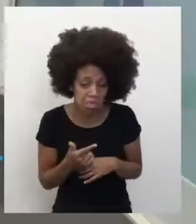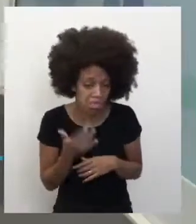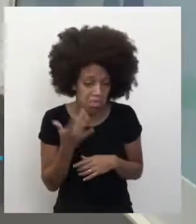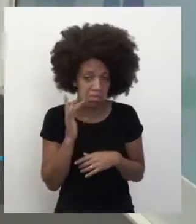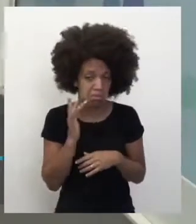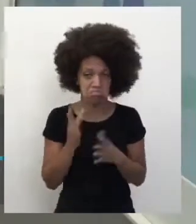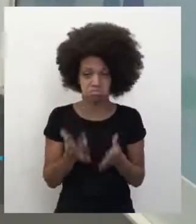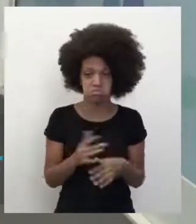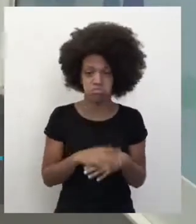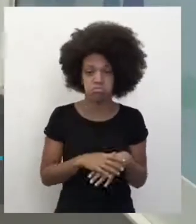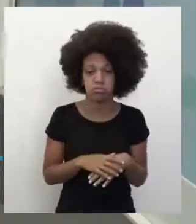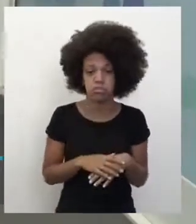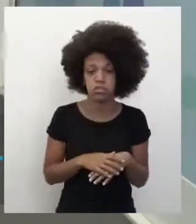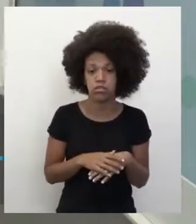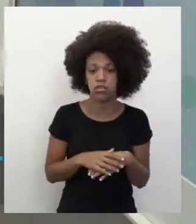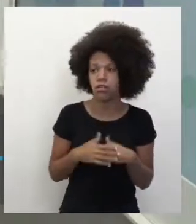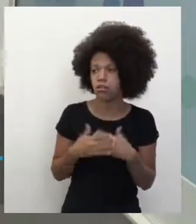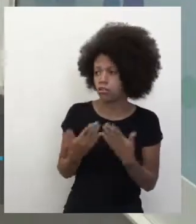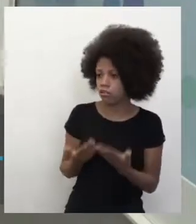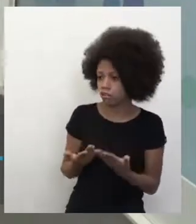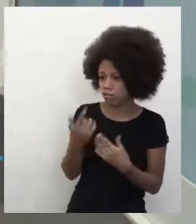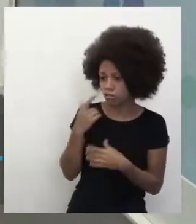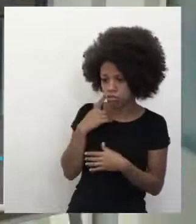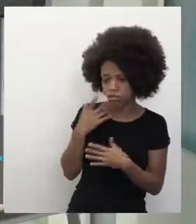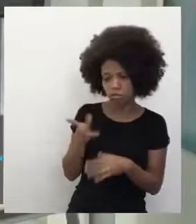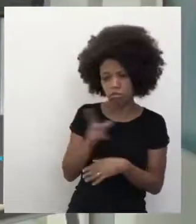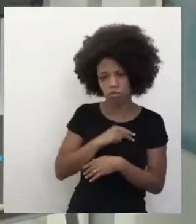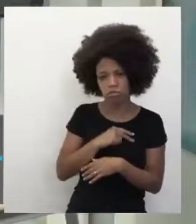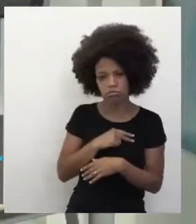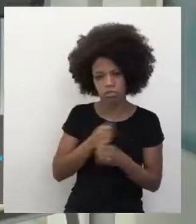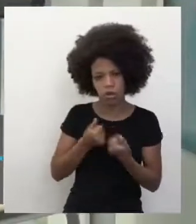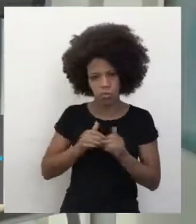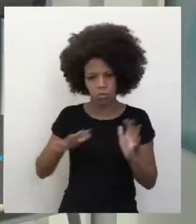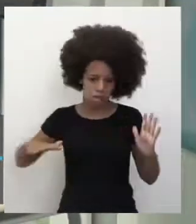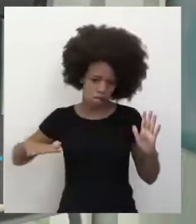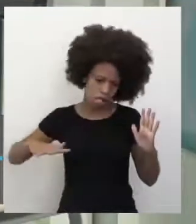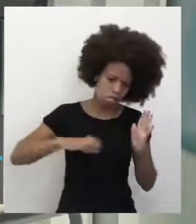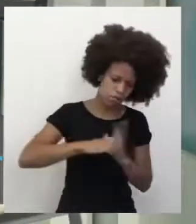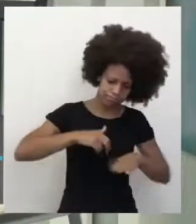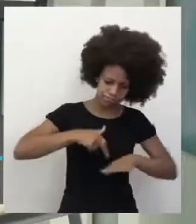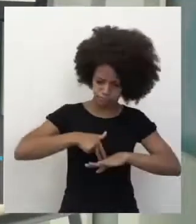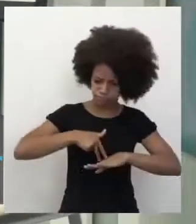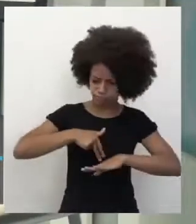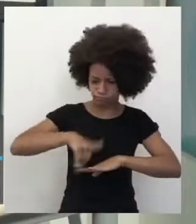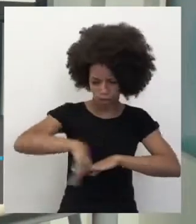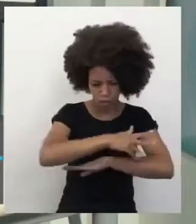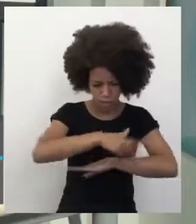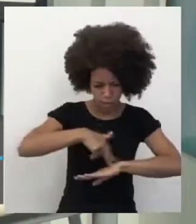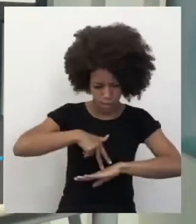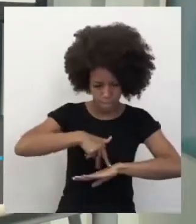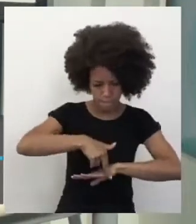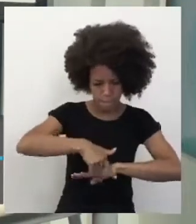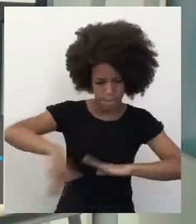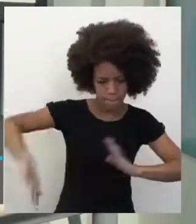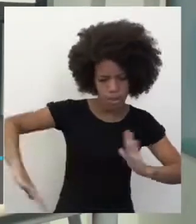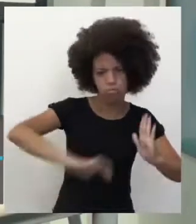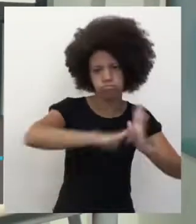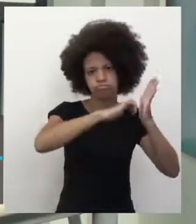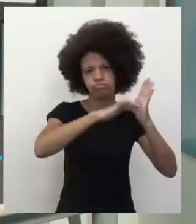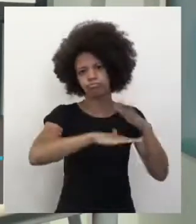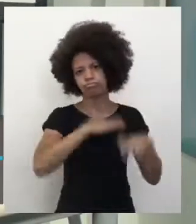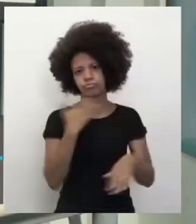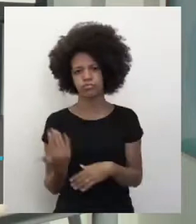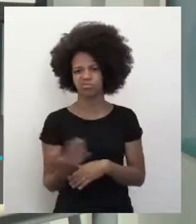história, falei, nossa, pensei a mesma coisa. Falei, outra coisa que eu pensei, nossa, atropelado por um bonde. Que coisa, não? Ele devia estar